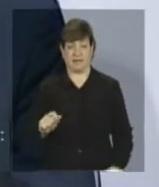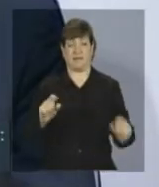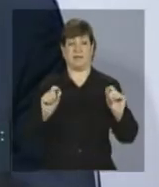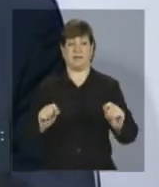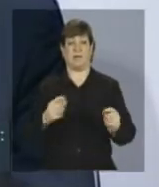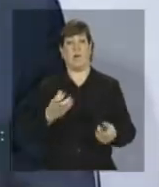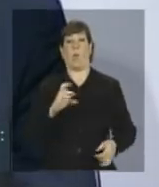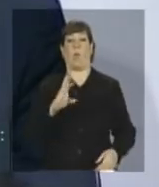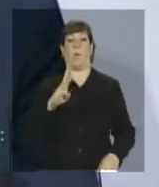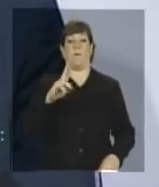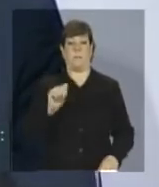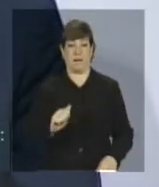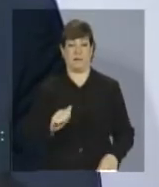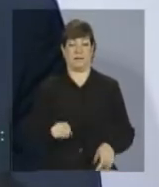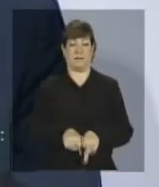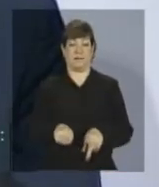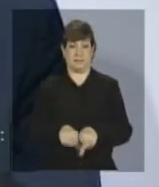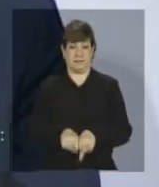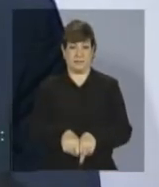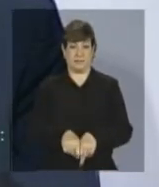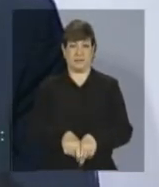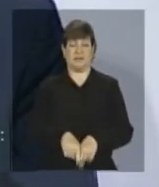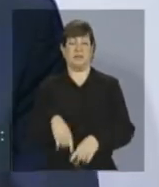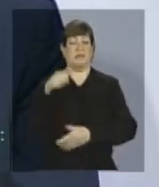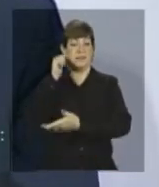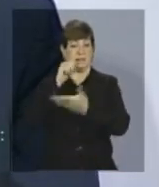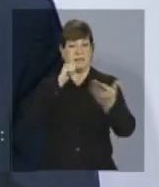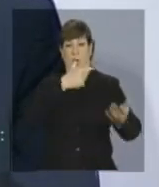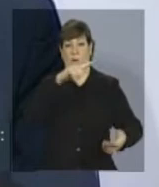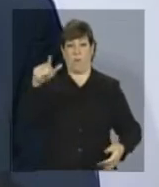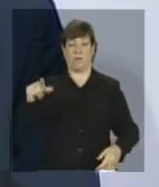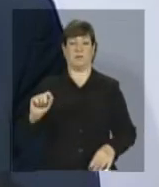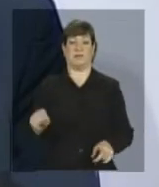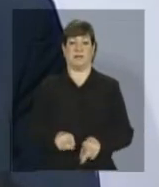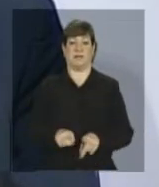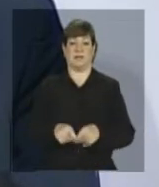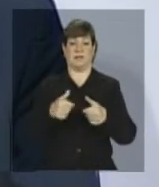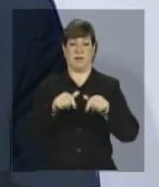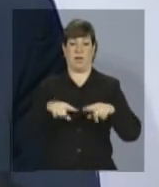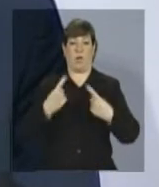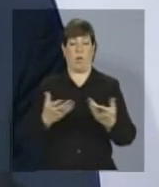de Cuba. Saudar as demais senhoras e senhores presentes.